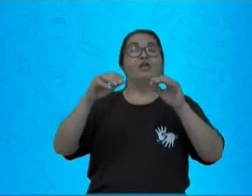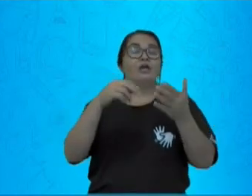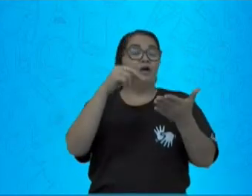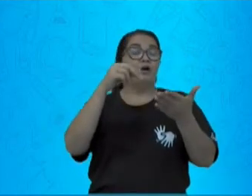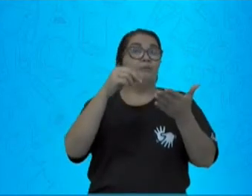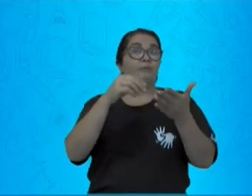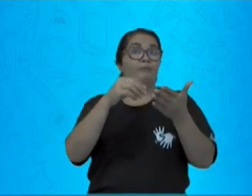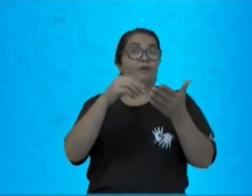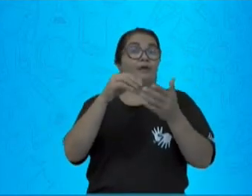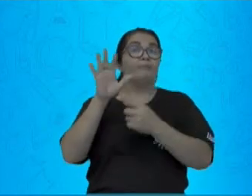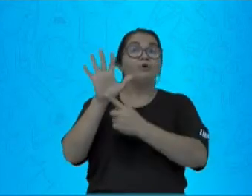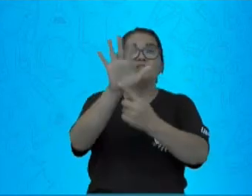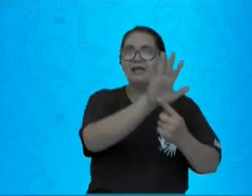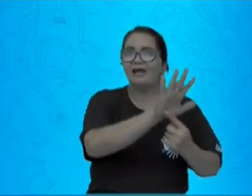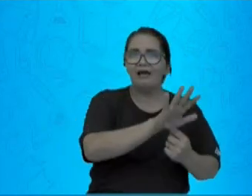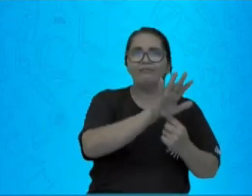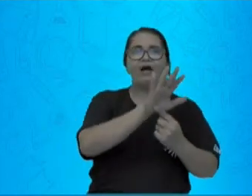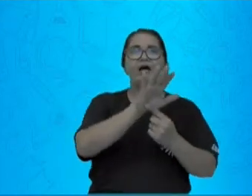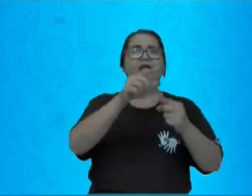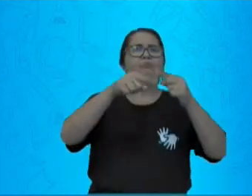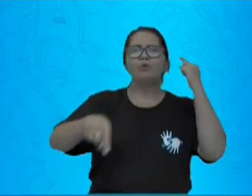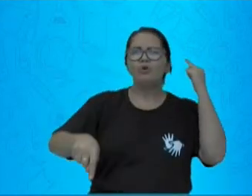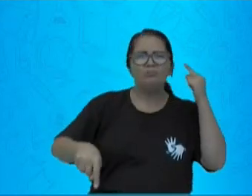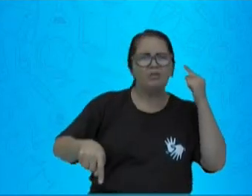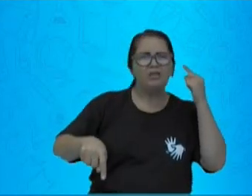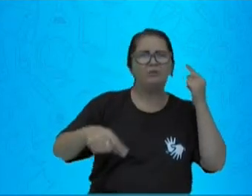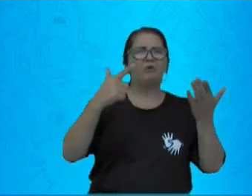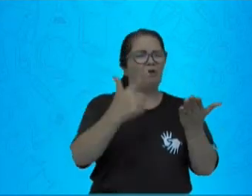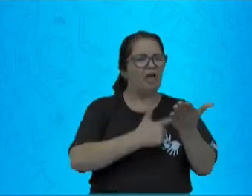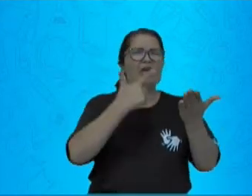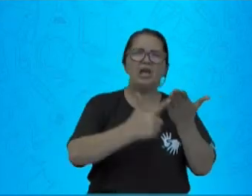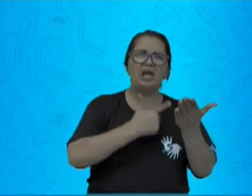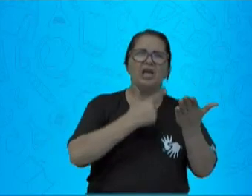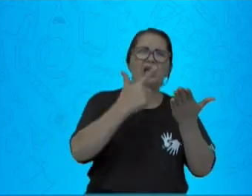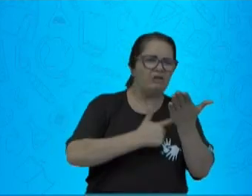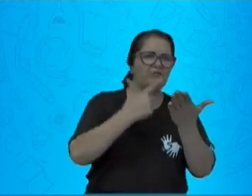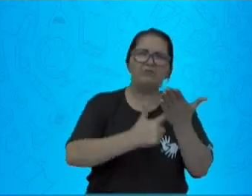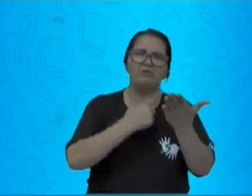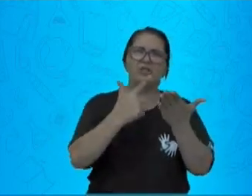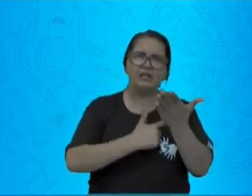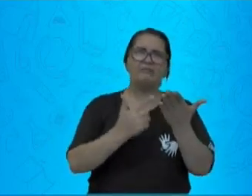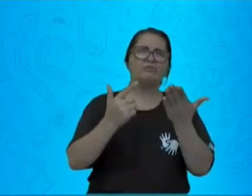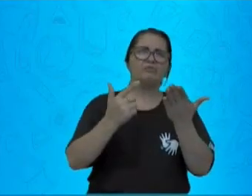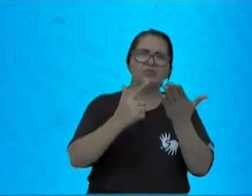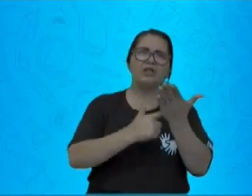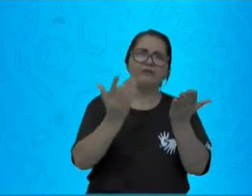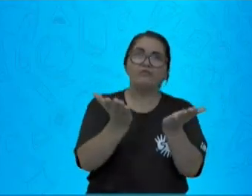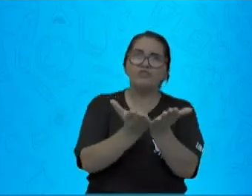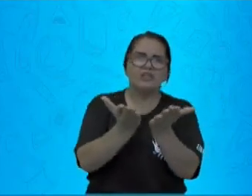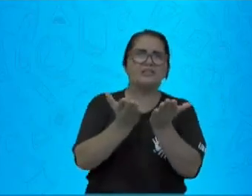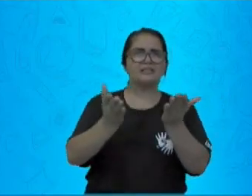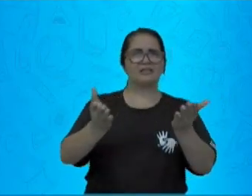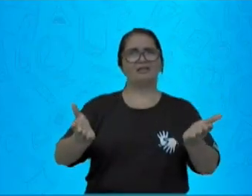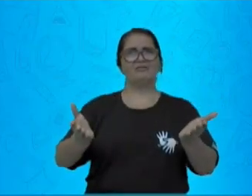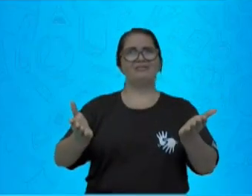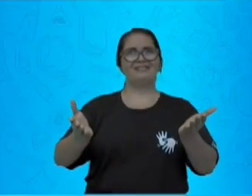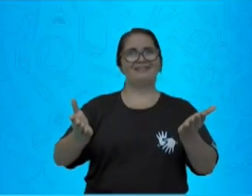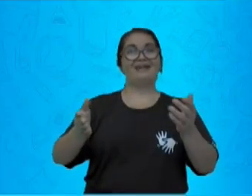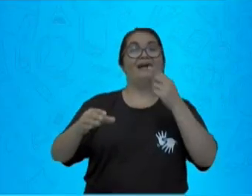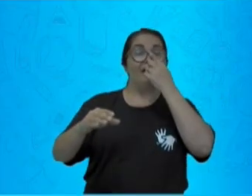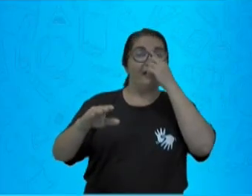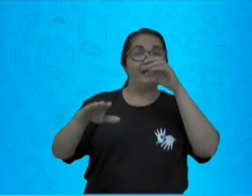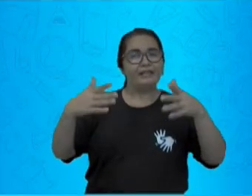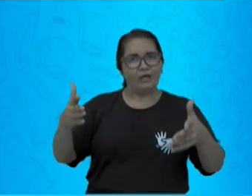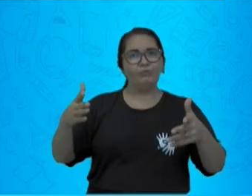proibidos. Também foi colocado em prática, num novo modelo, o Tribunal do Santo